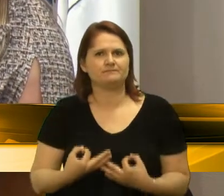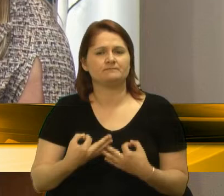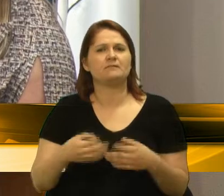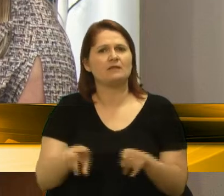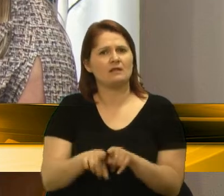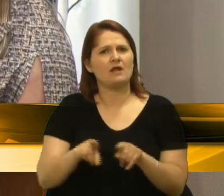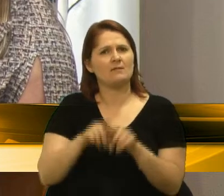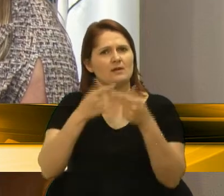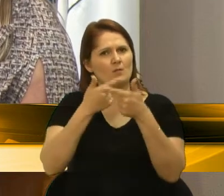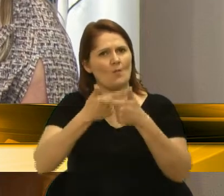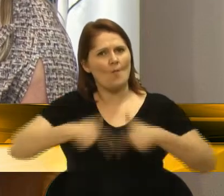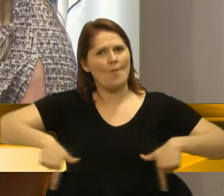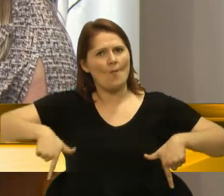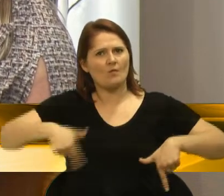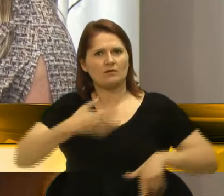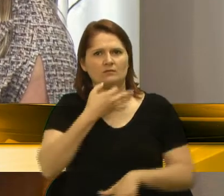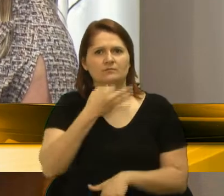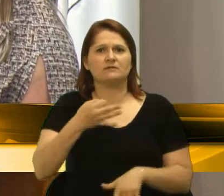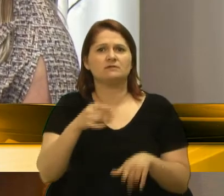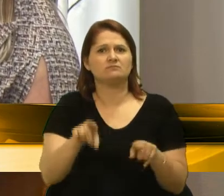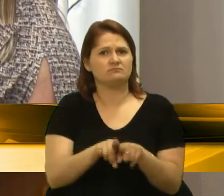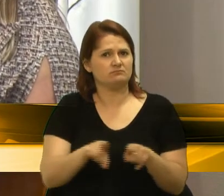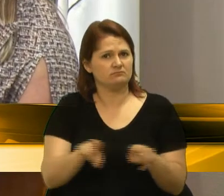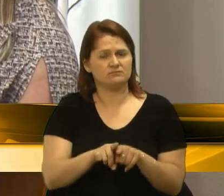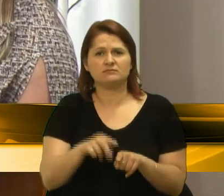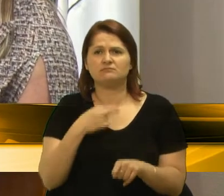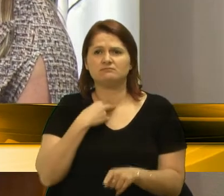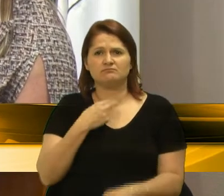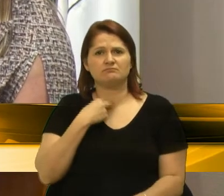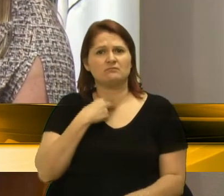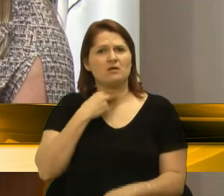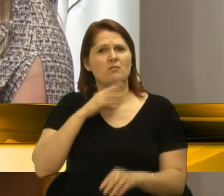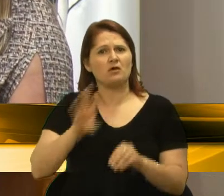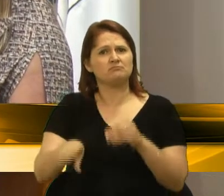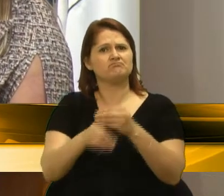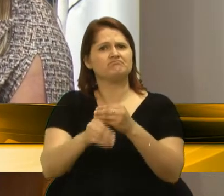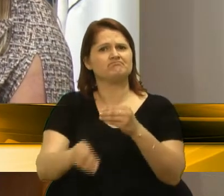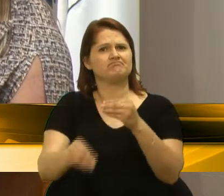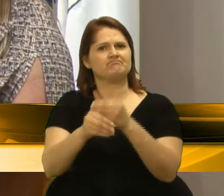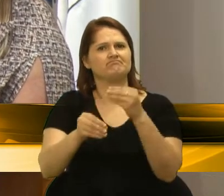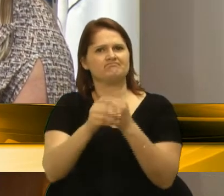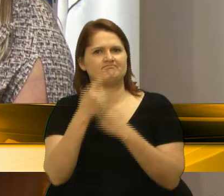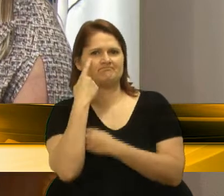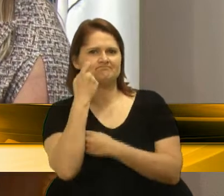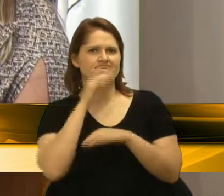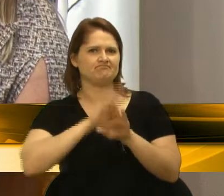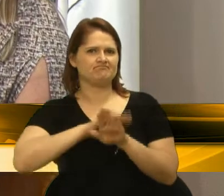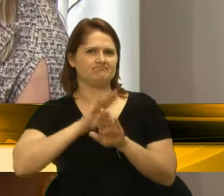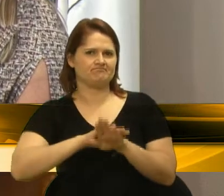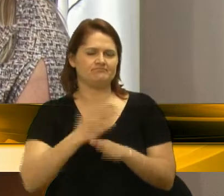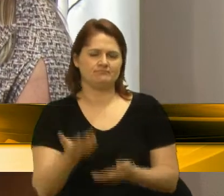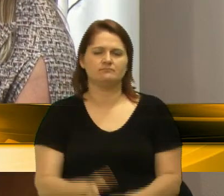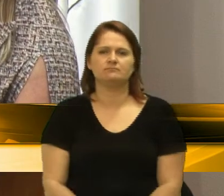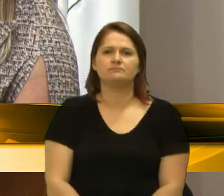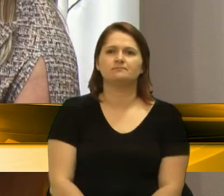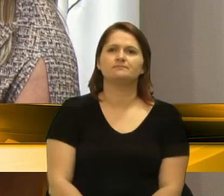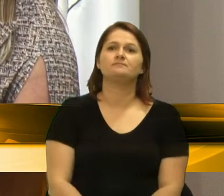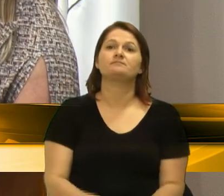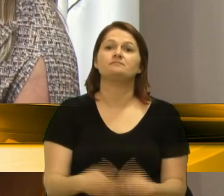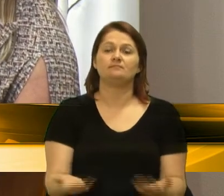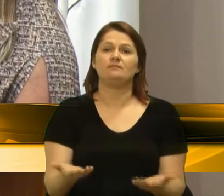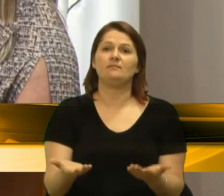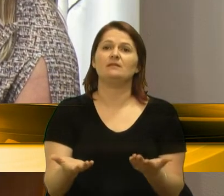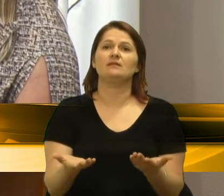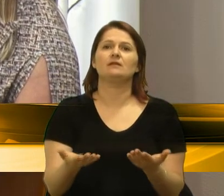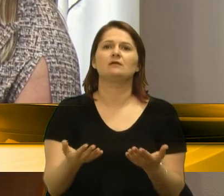imparcialidade, isenção e neutralidade nesta função excepcional judicante. O fato de o